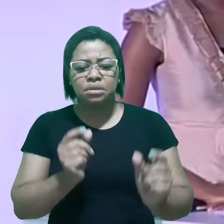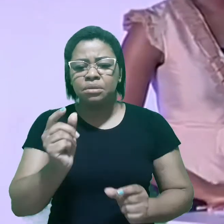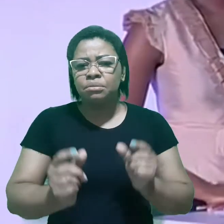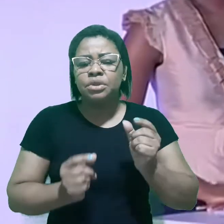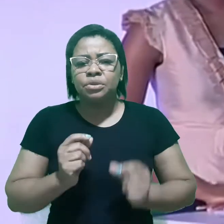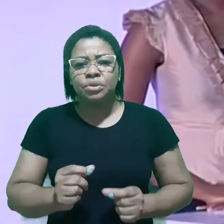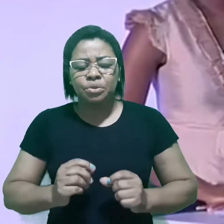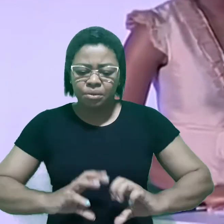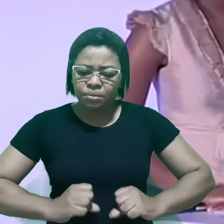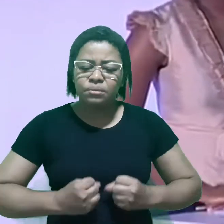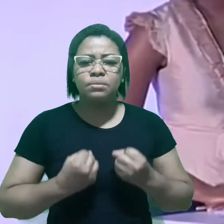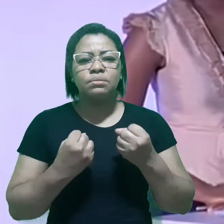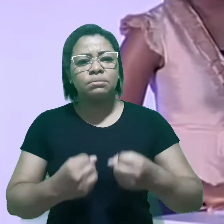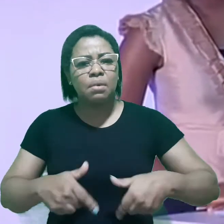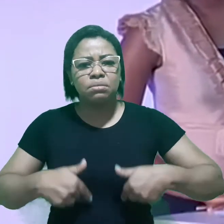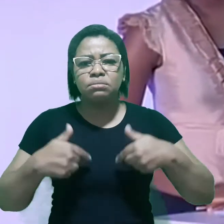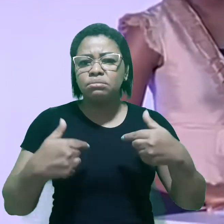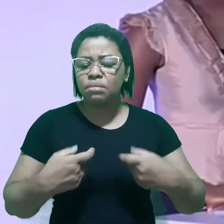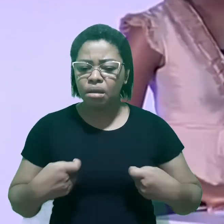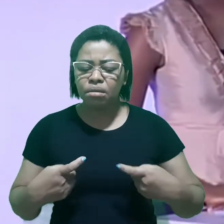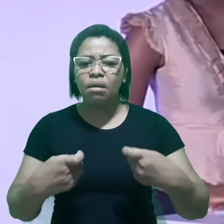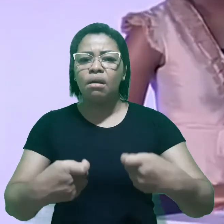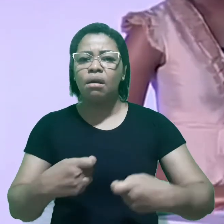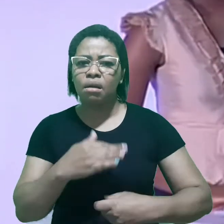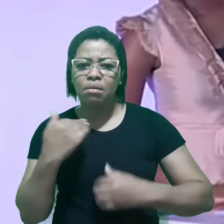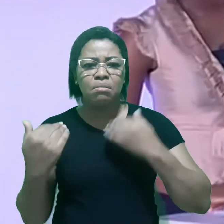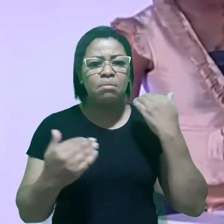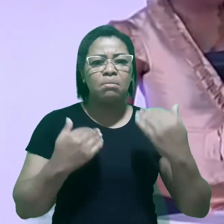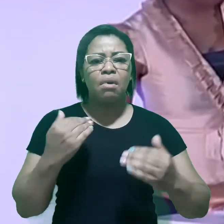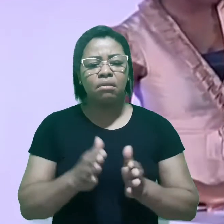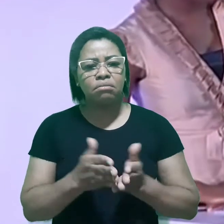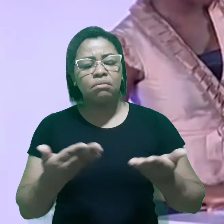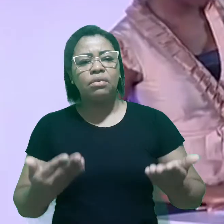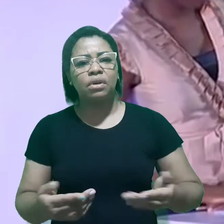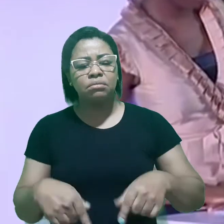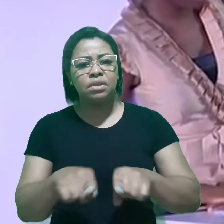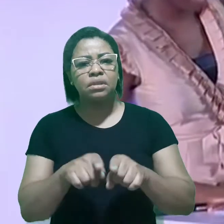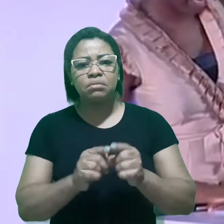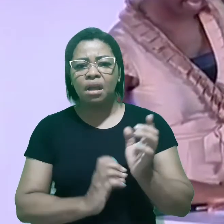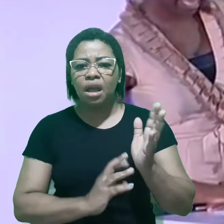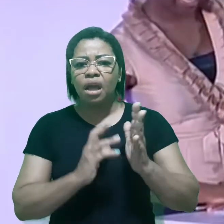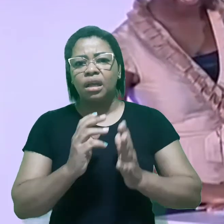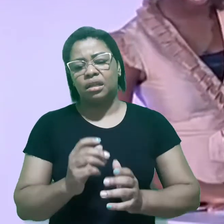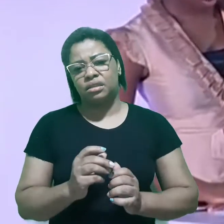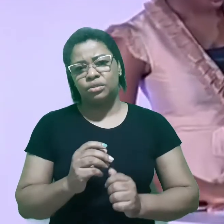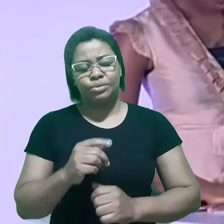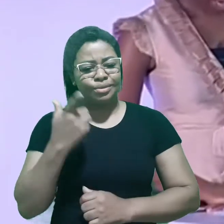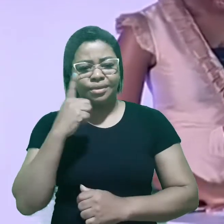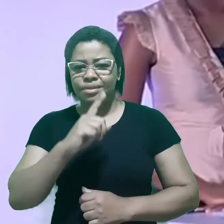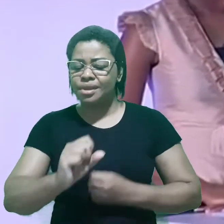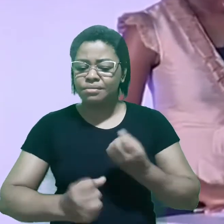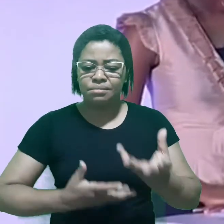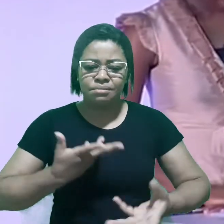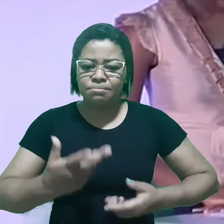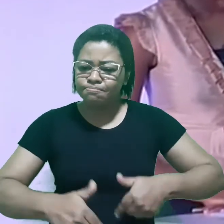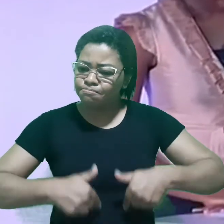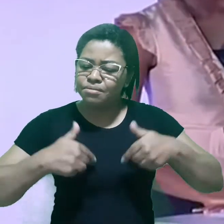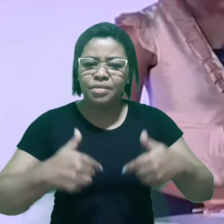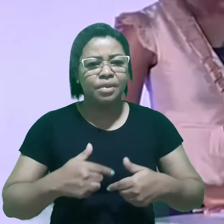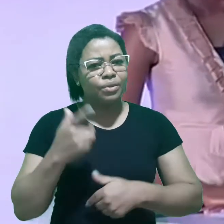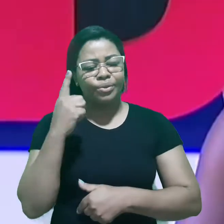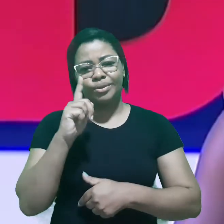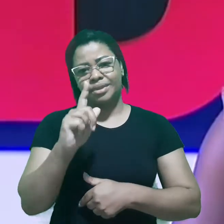de pobreza e AIDS, incapazes de falar por eles mesmos e esperando serem salvos por um estrangeiro branco e